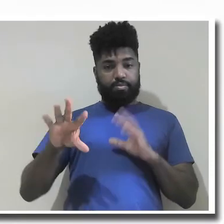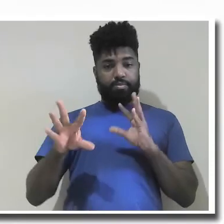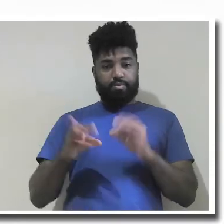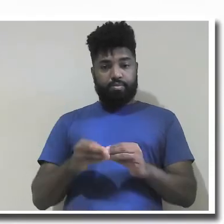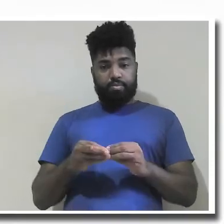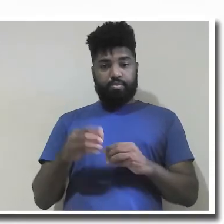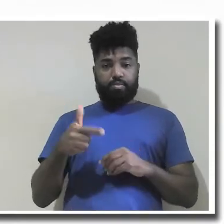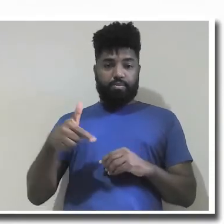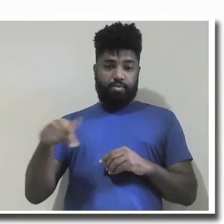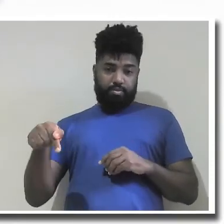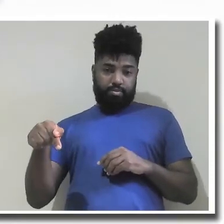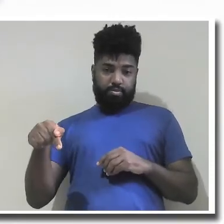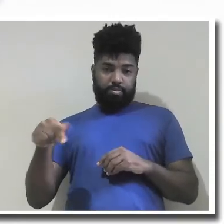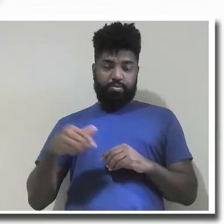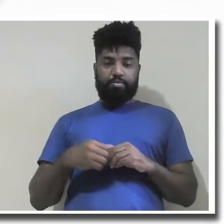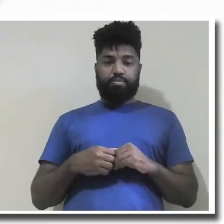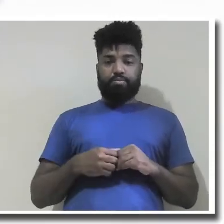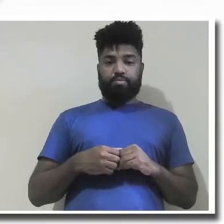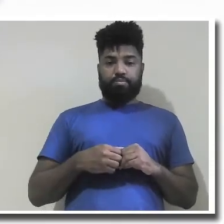27.